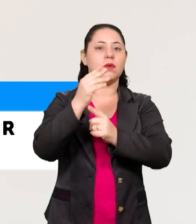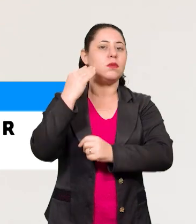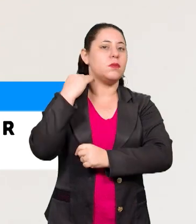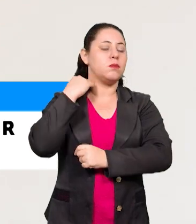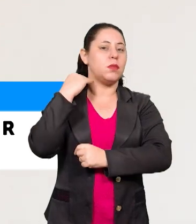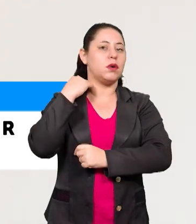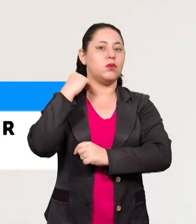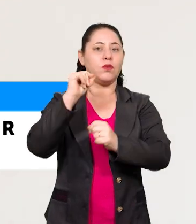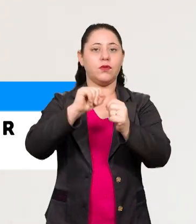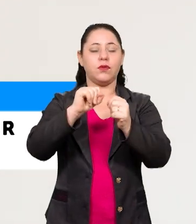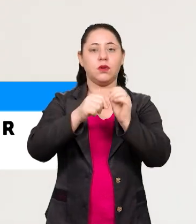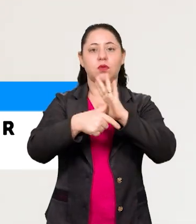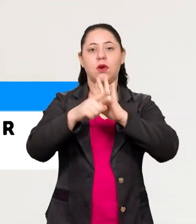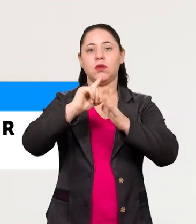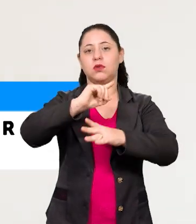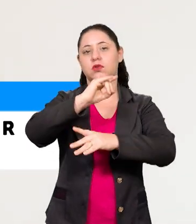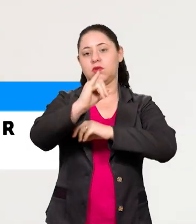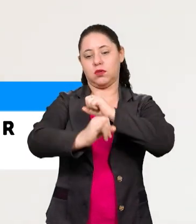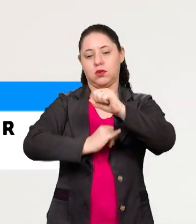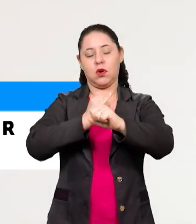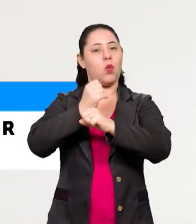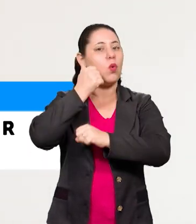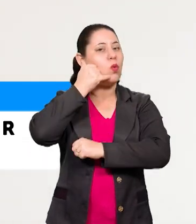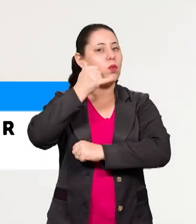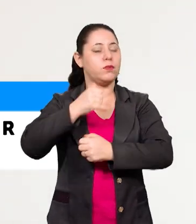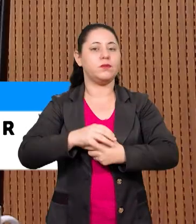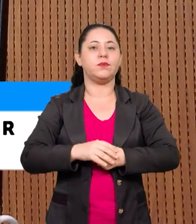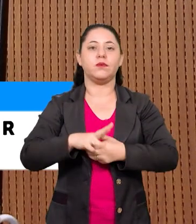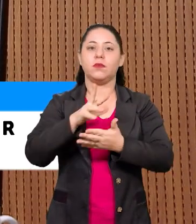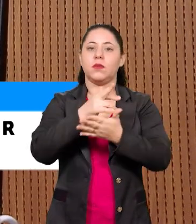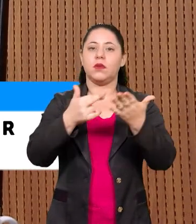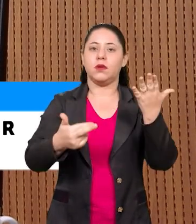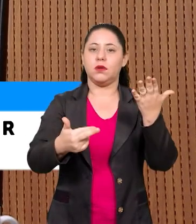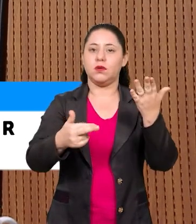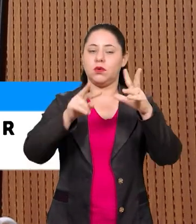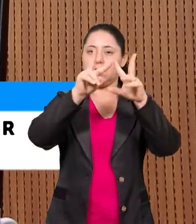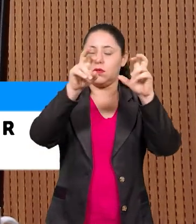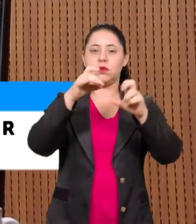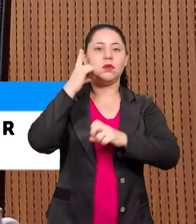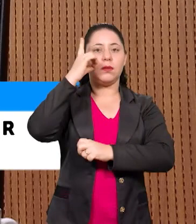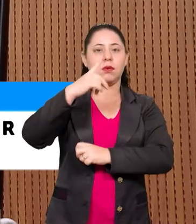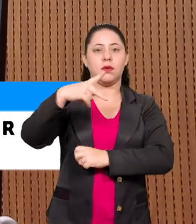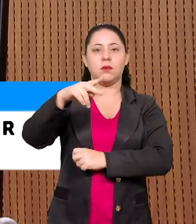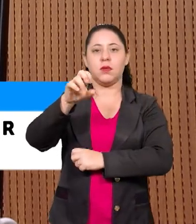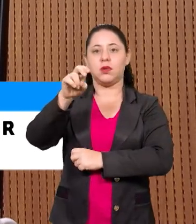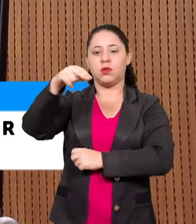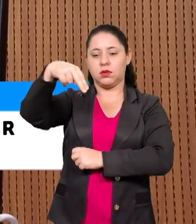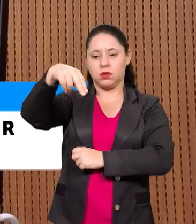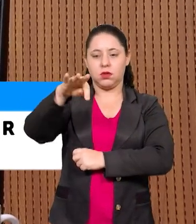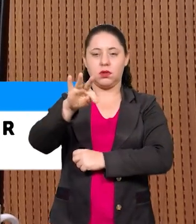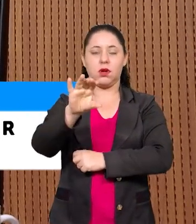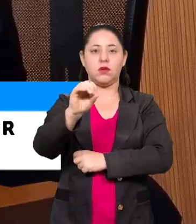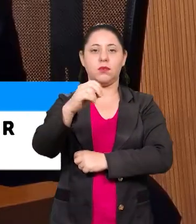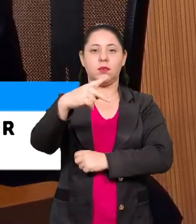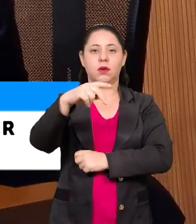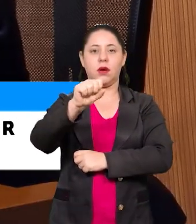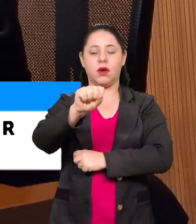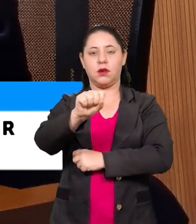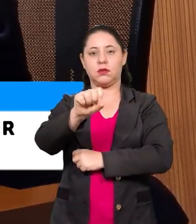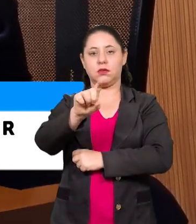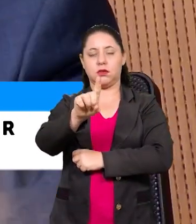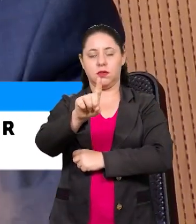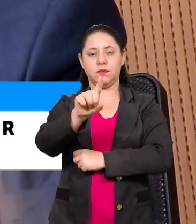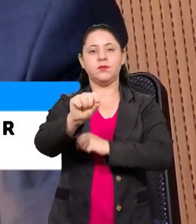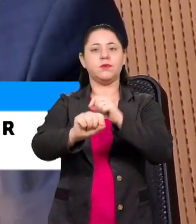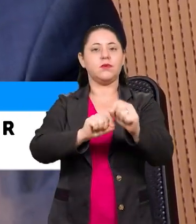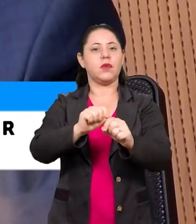crédito firmados por meio eletrônico ou telefônico. O relator da matéria na CCJR, deputado Pedro Serneto, do